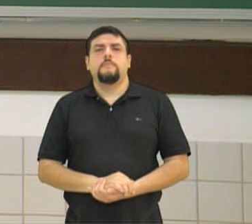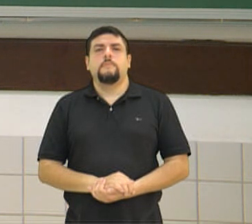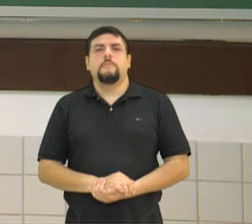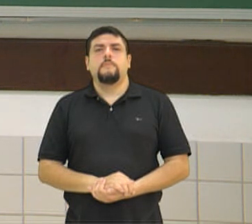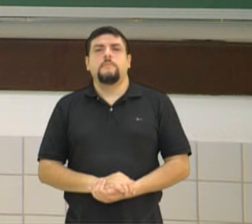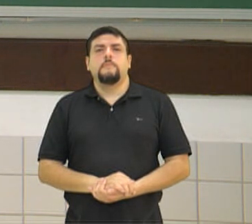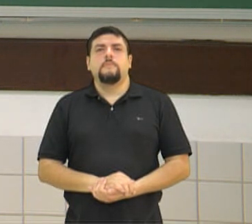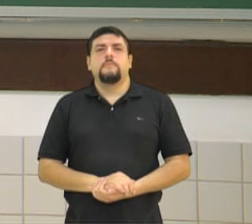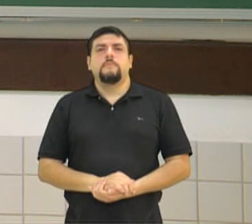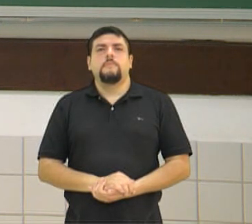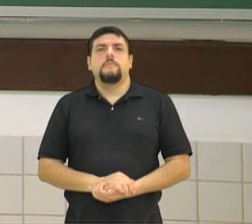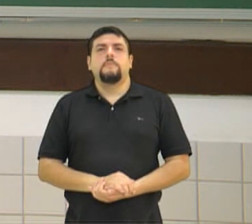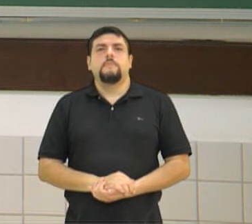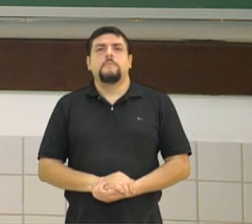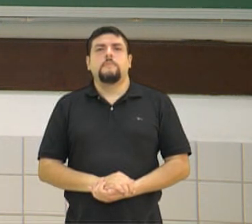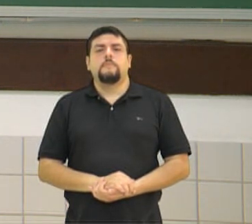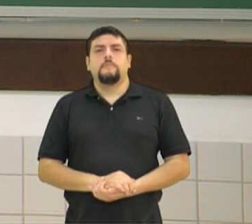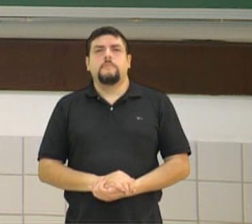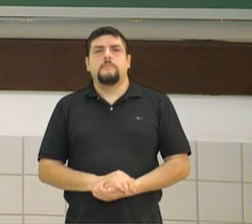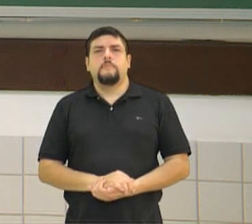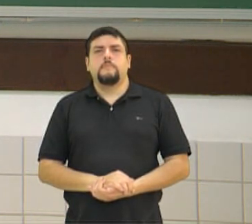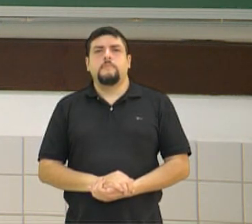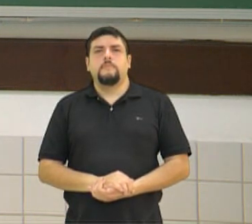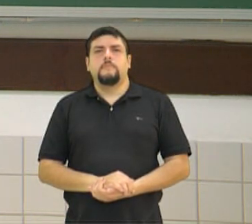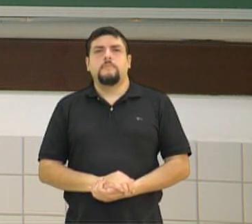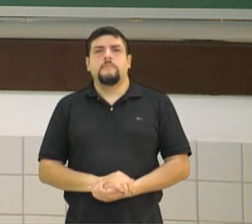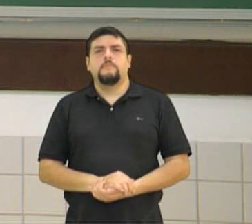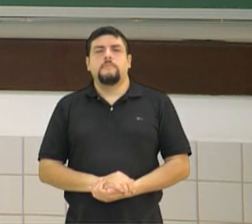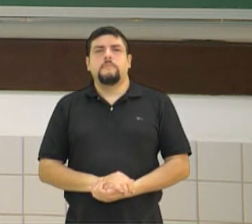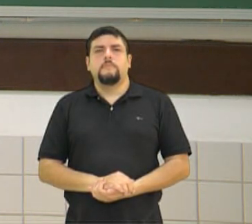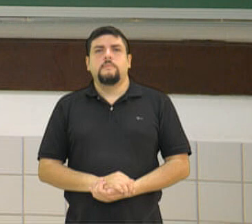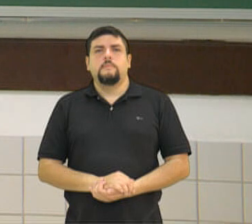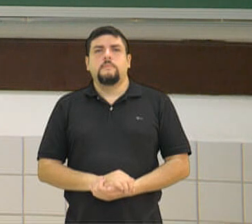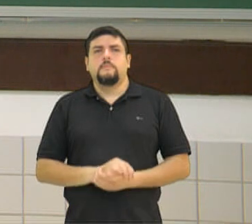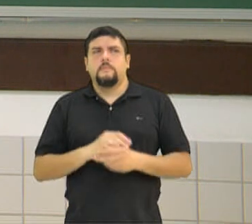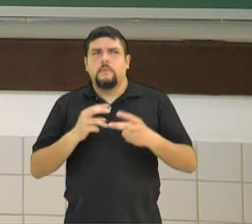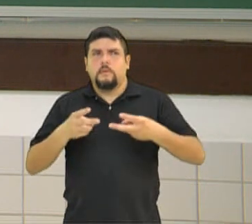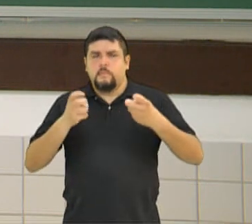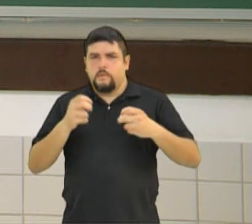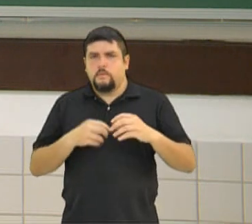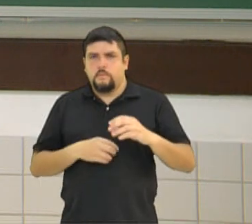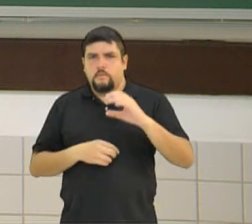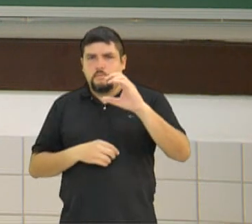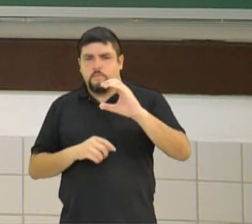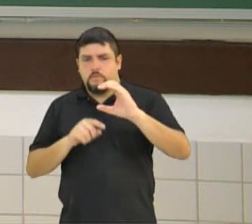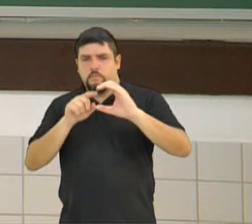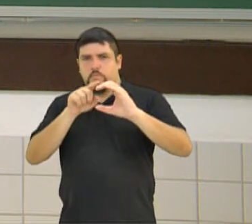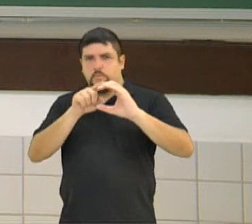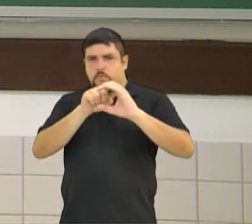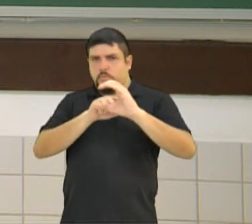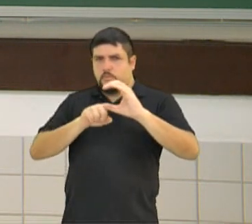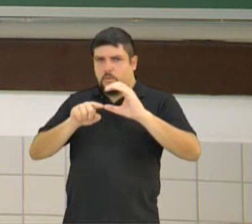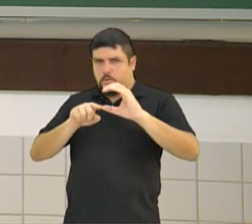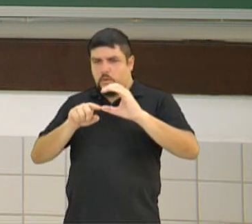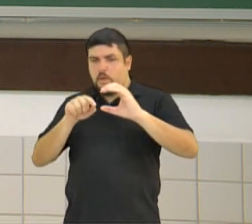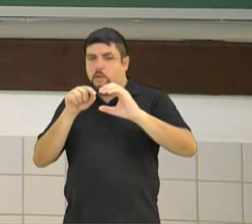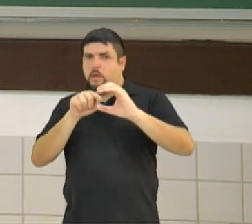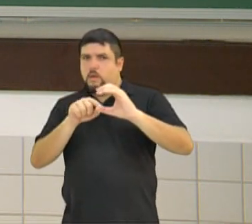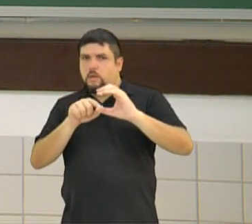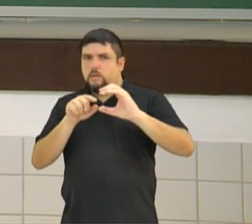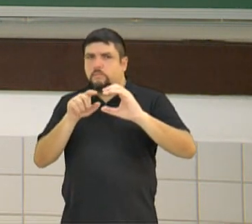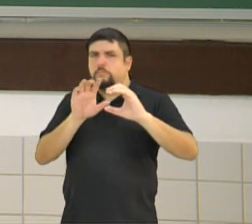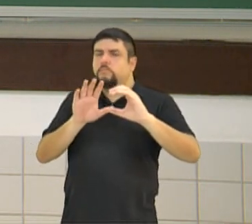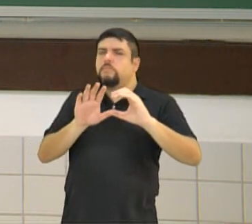perceba. Perceba. Esse carboninho aqui, que seria provavelmente o carbono a ser o carbono